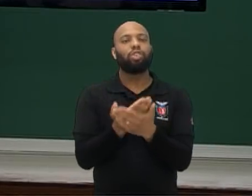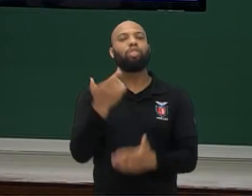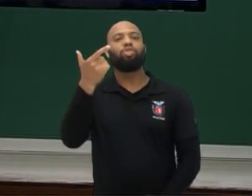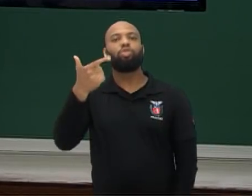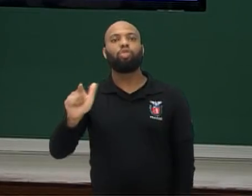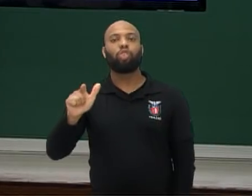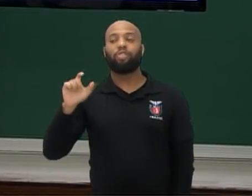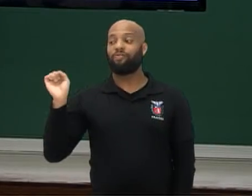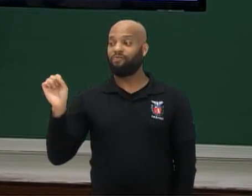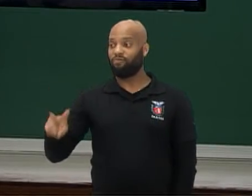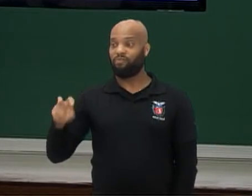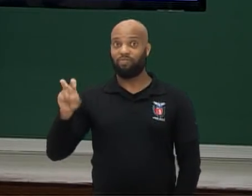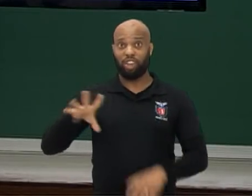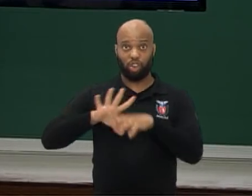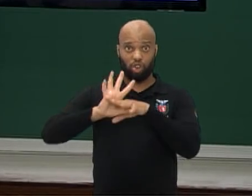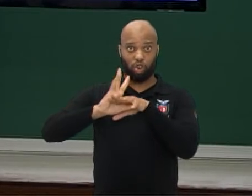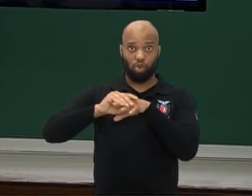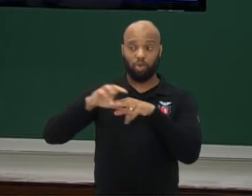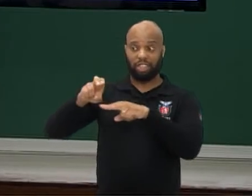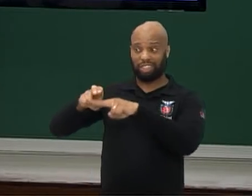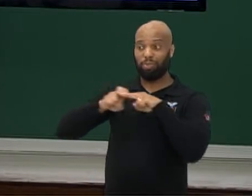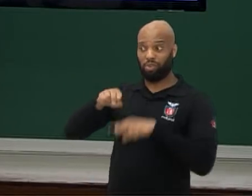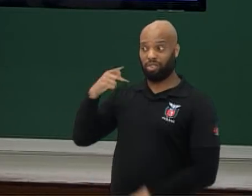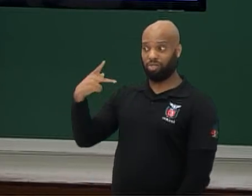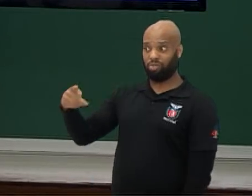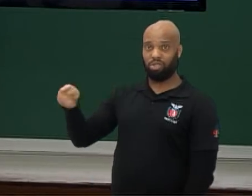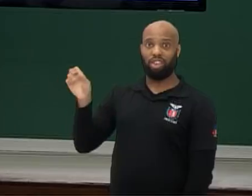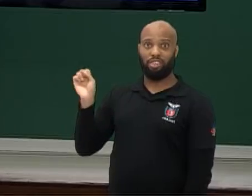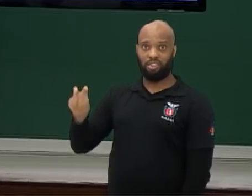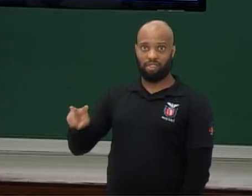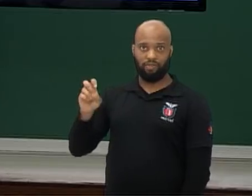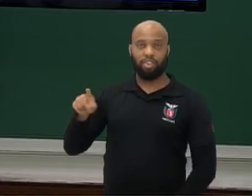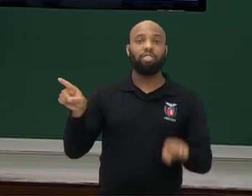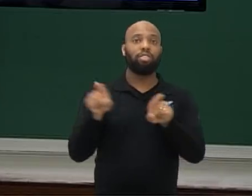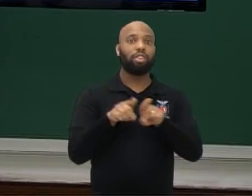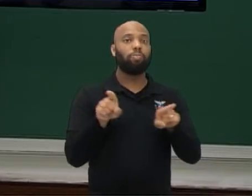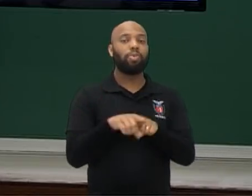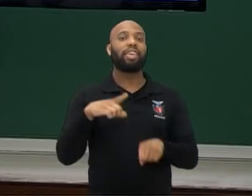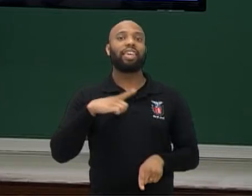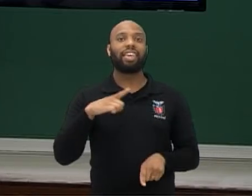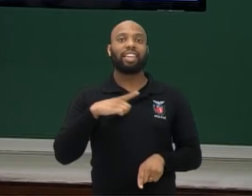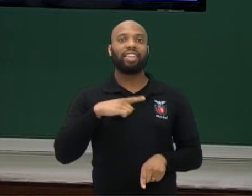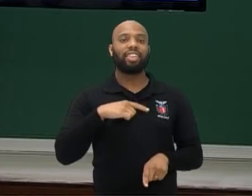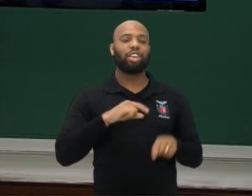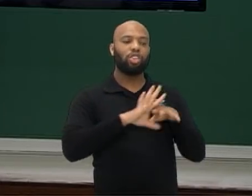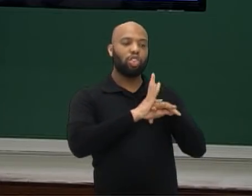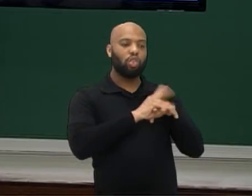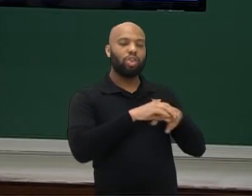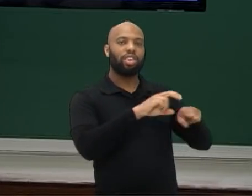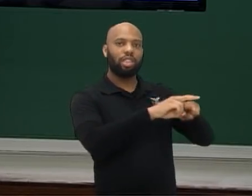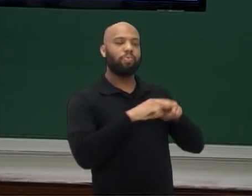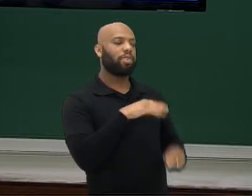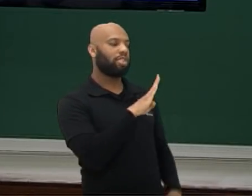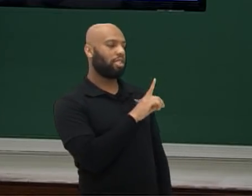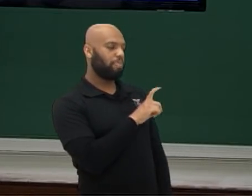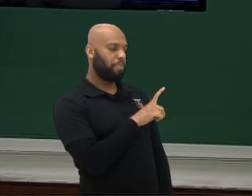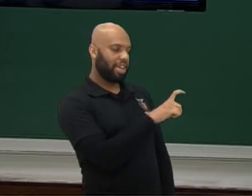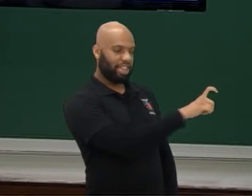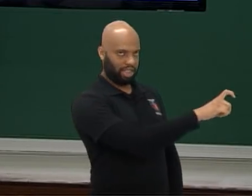as viroses, que são doenças causadas pelos vírus. Nós vamos ver as bacterioses, que são doenças causadas